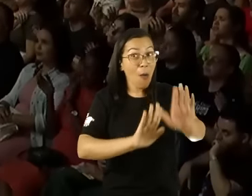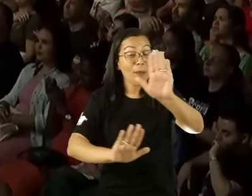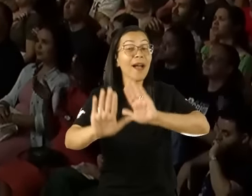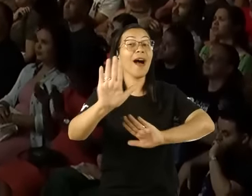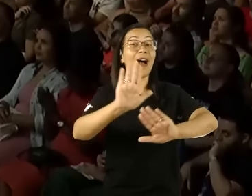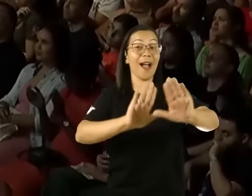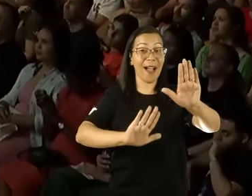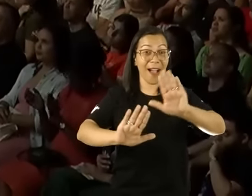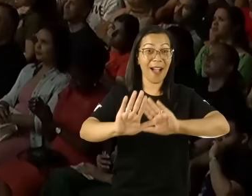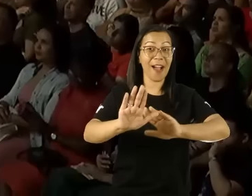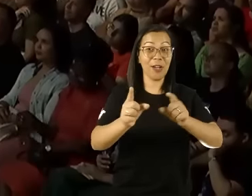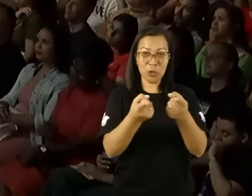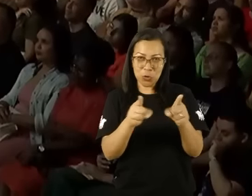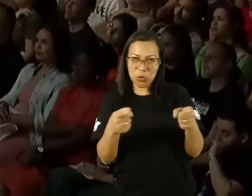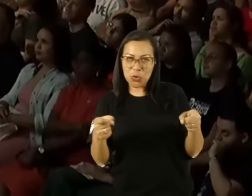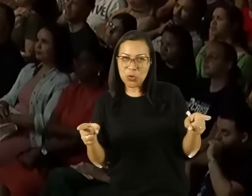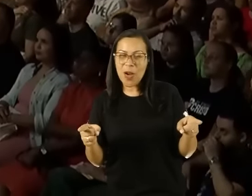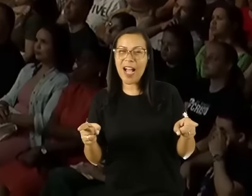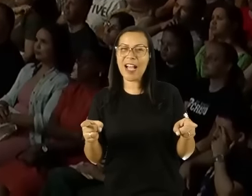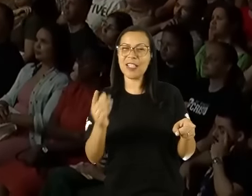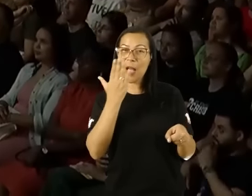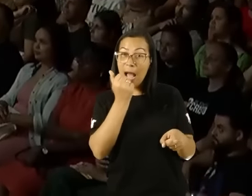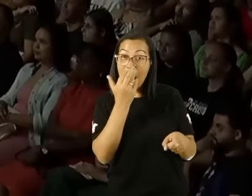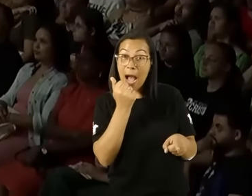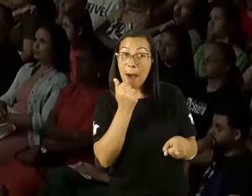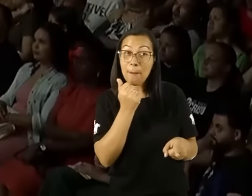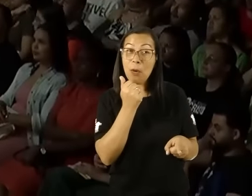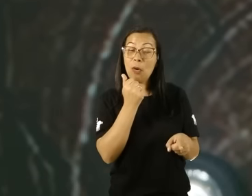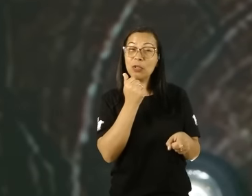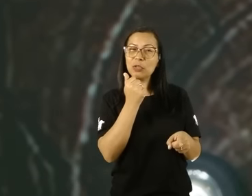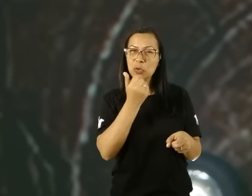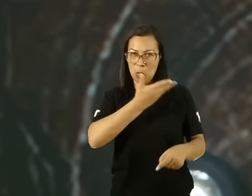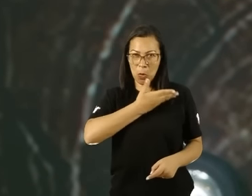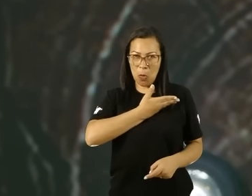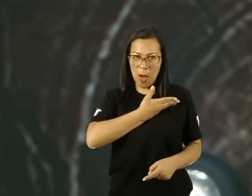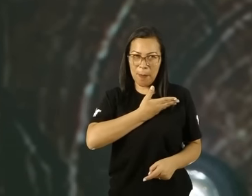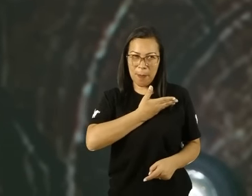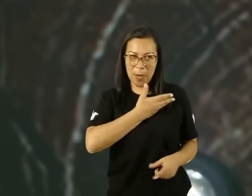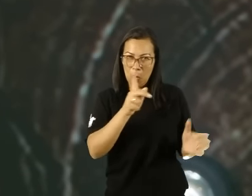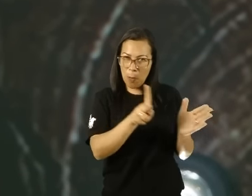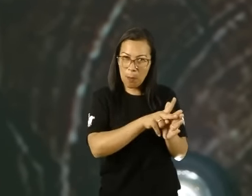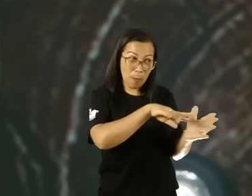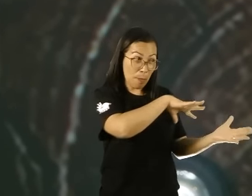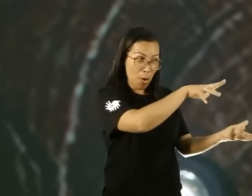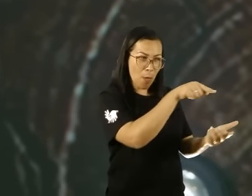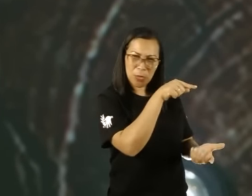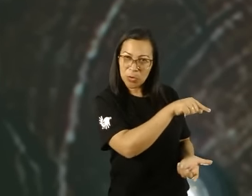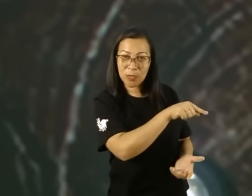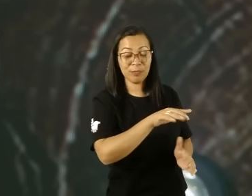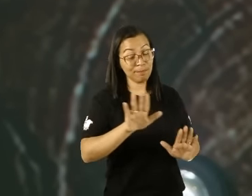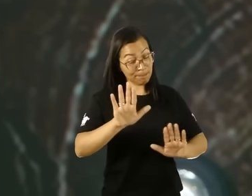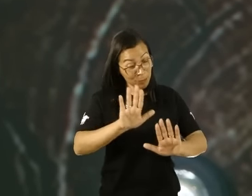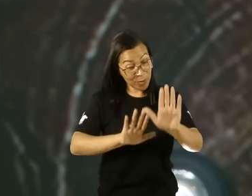Cuidado, hein? Cuidado com esses almoços na garagem, cuidado, porque nem tudo que você quer lembrar vai fazer bem para